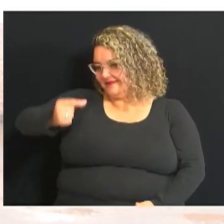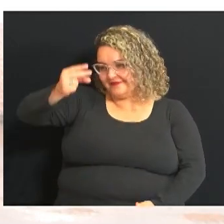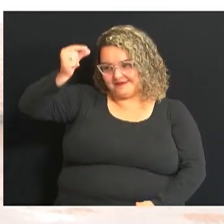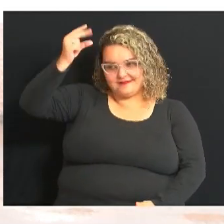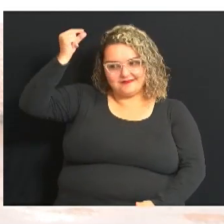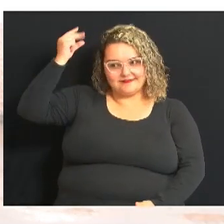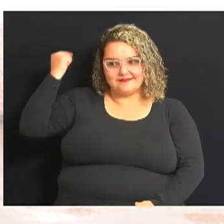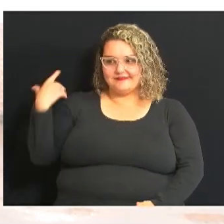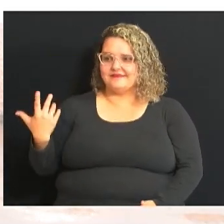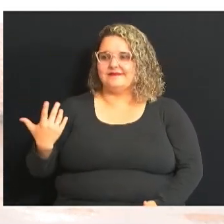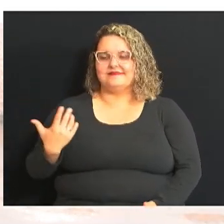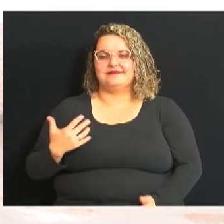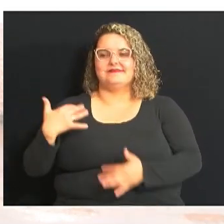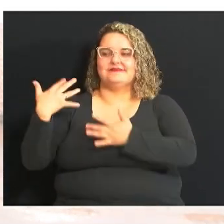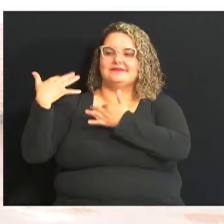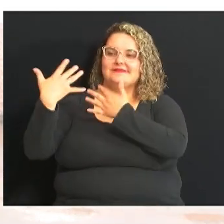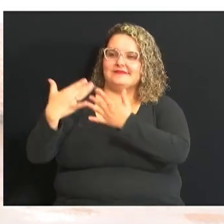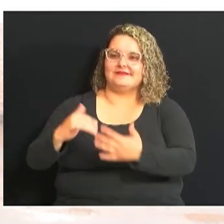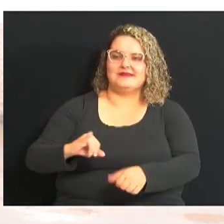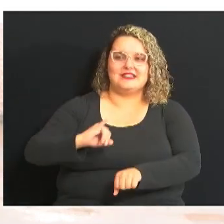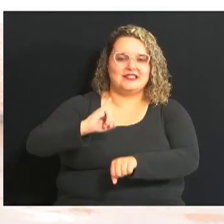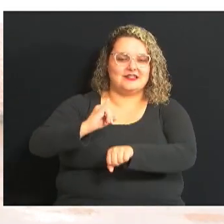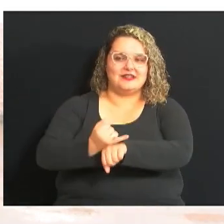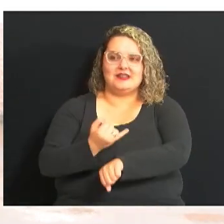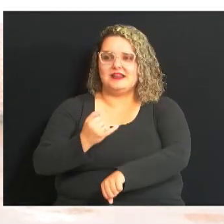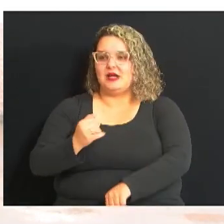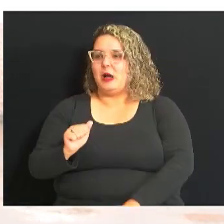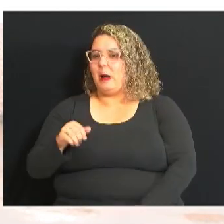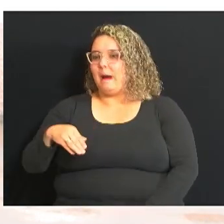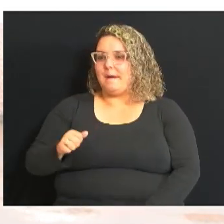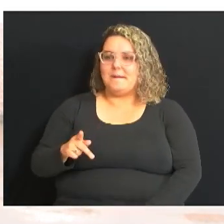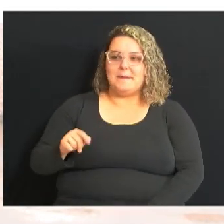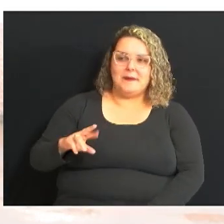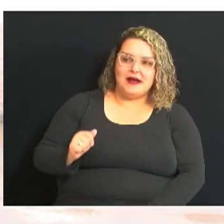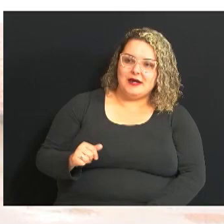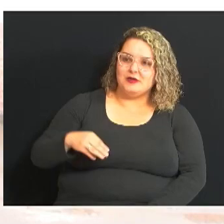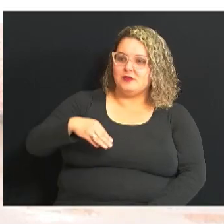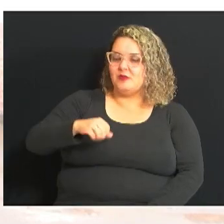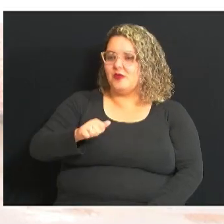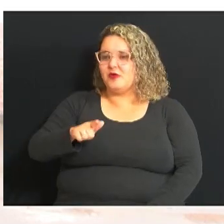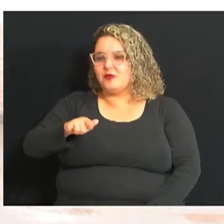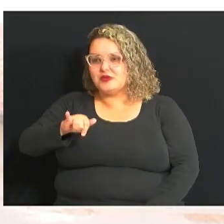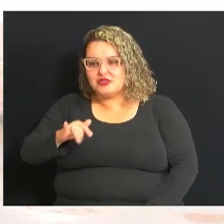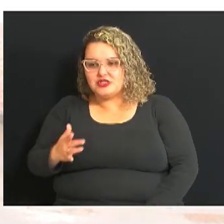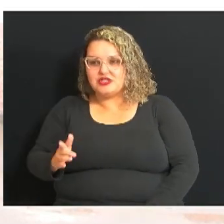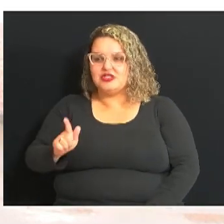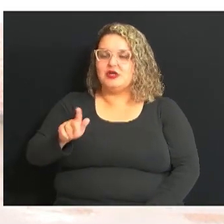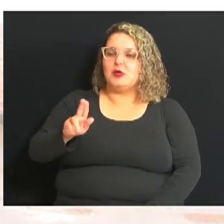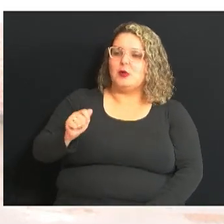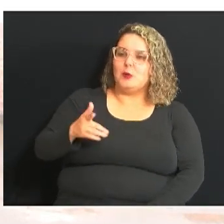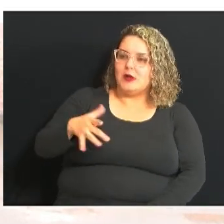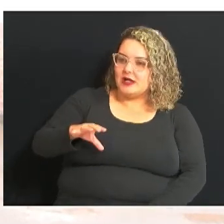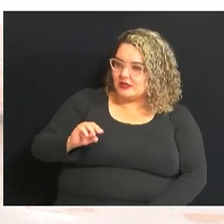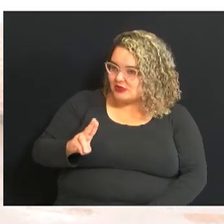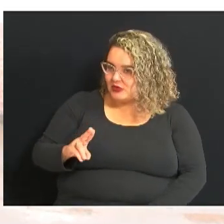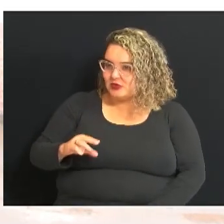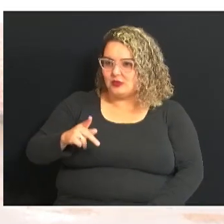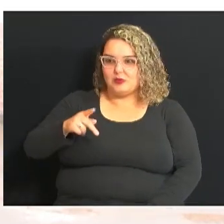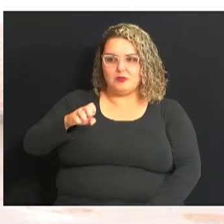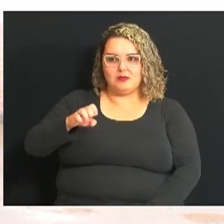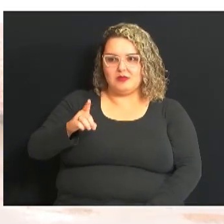de muito tempo, a galera de Jaguariúna, Amparo, Mogi Guaçu, Pedreira, Mococa,